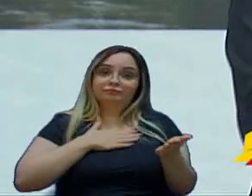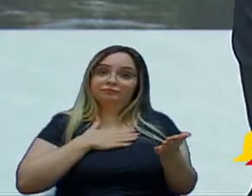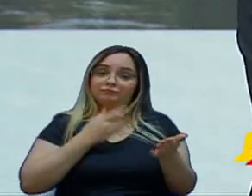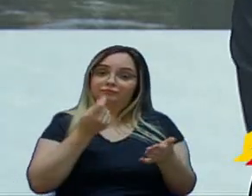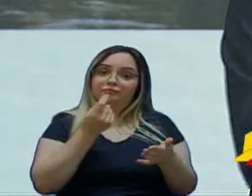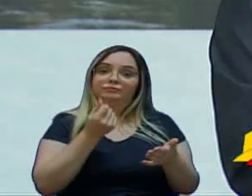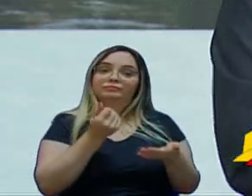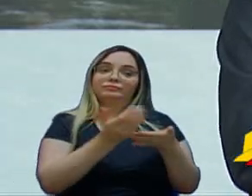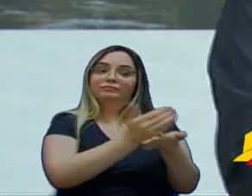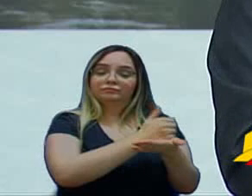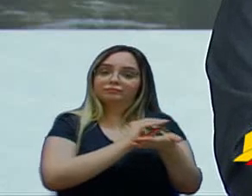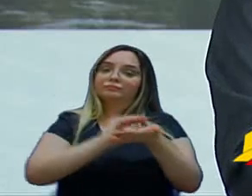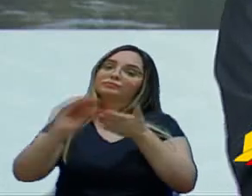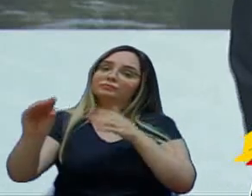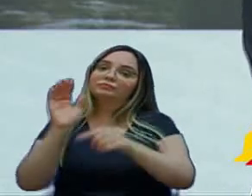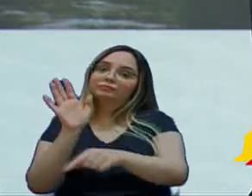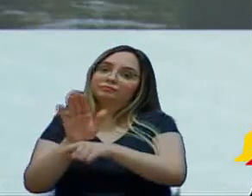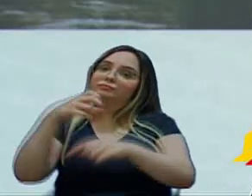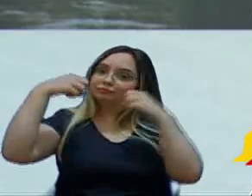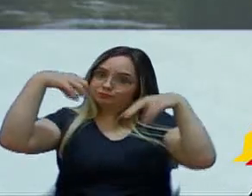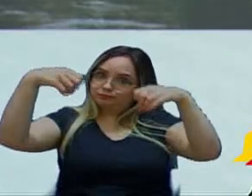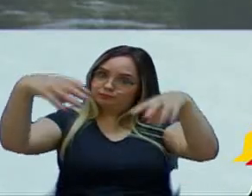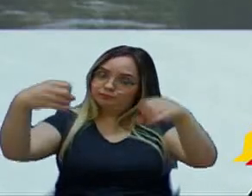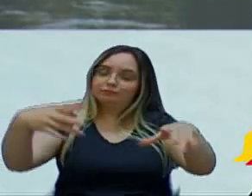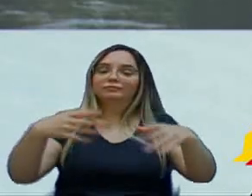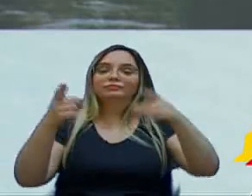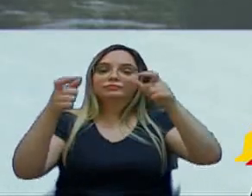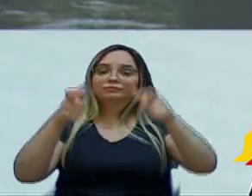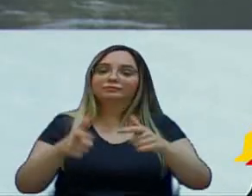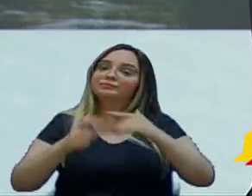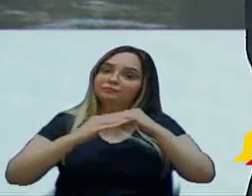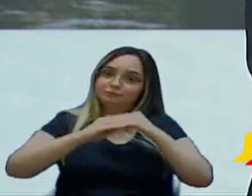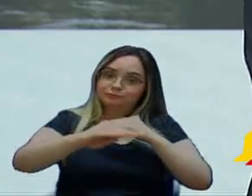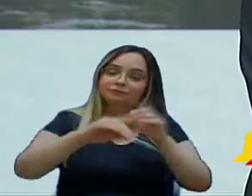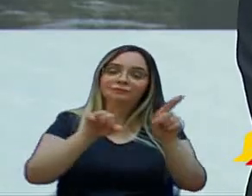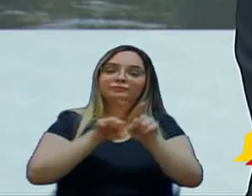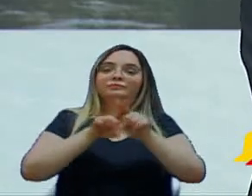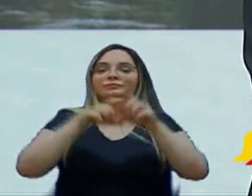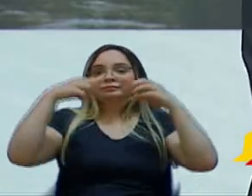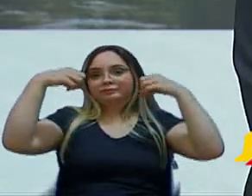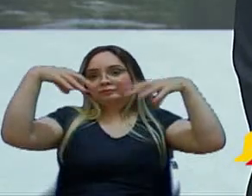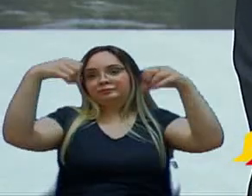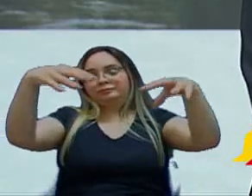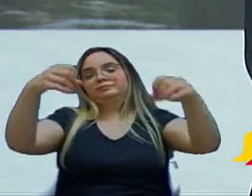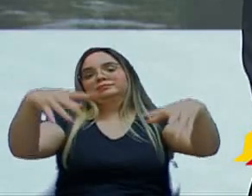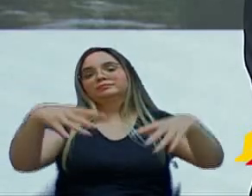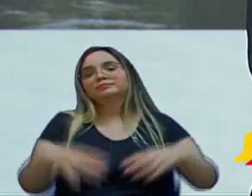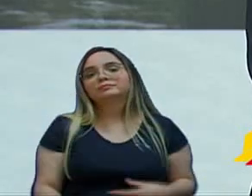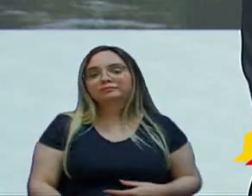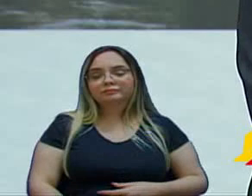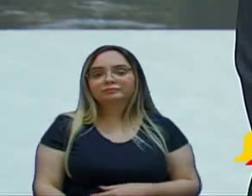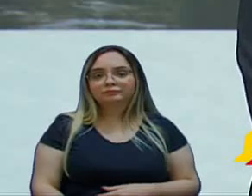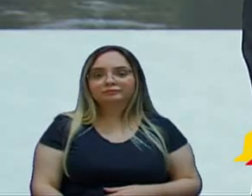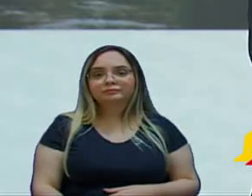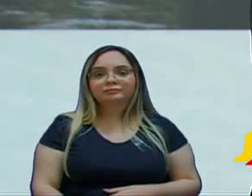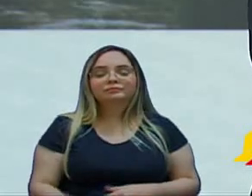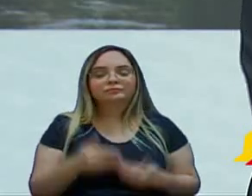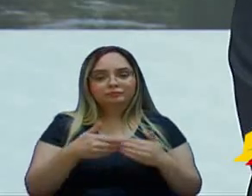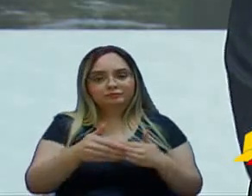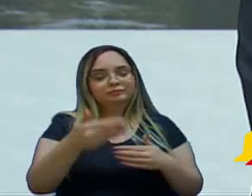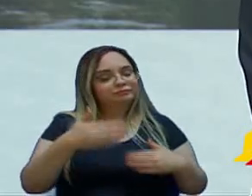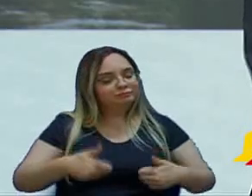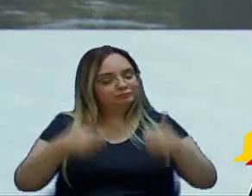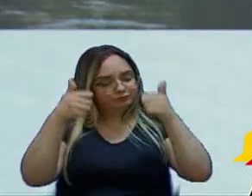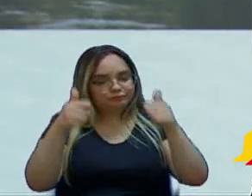Então, vai acontecer várias melhorias na parte da asfáltica e também de toda parte de iluminação em